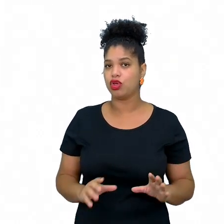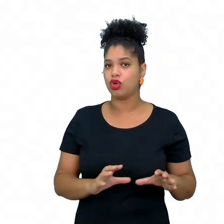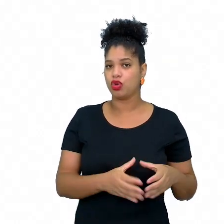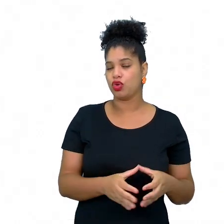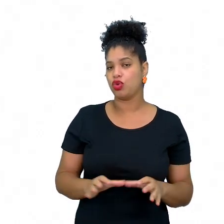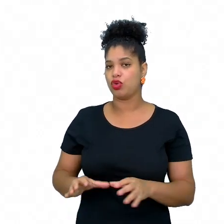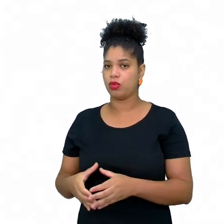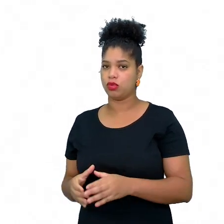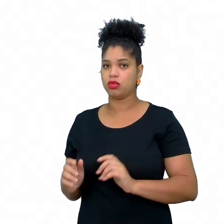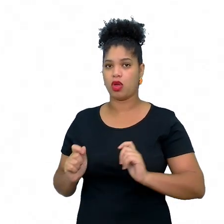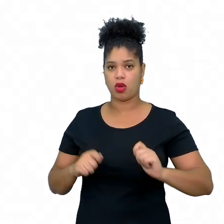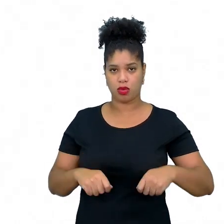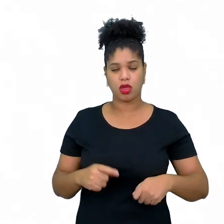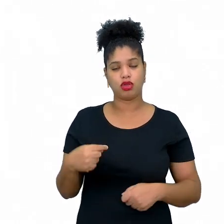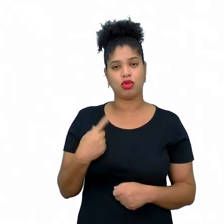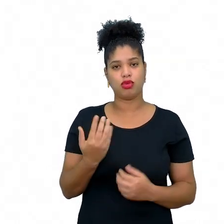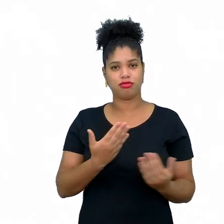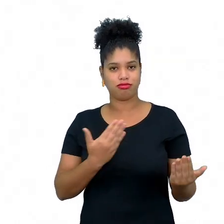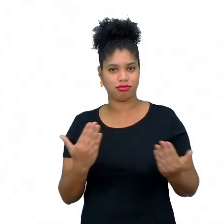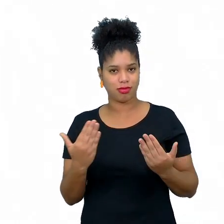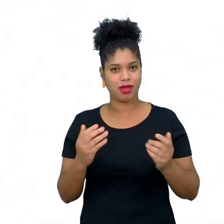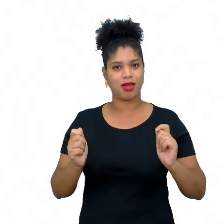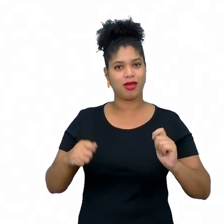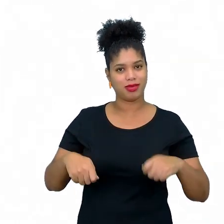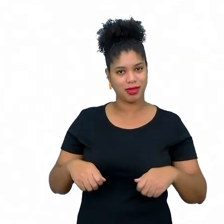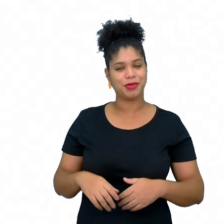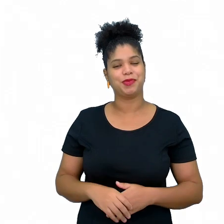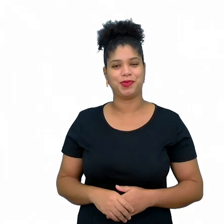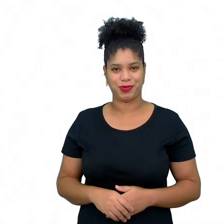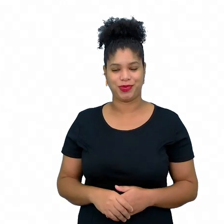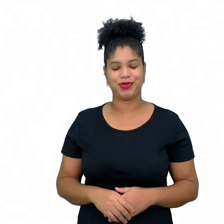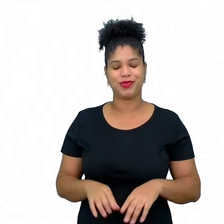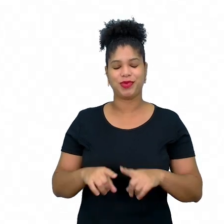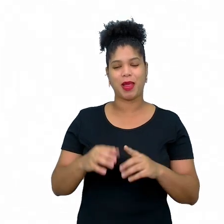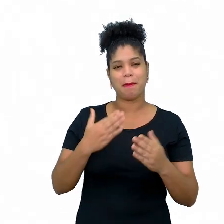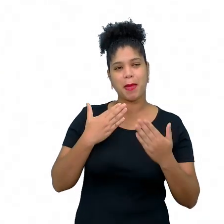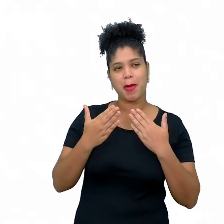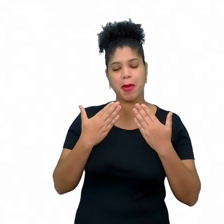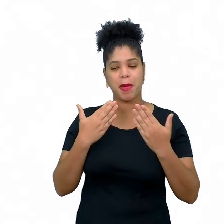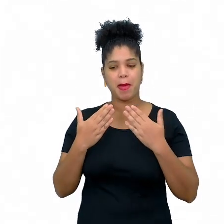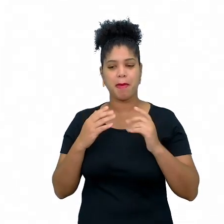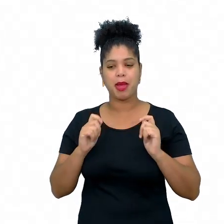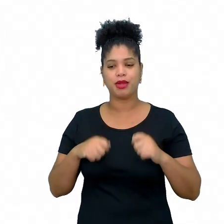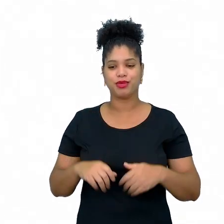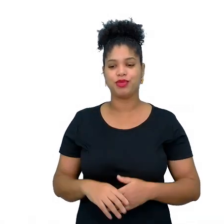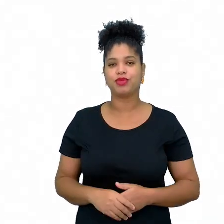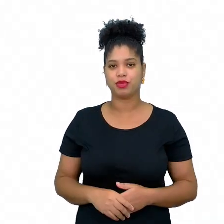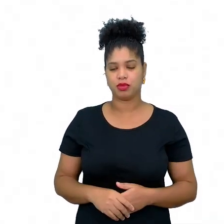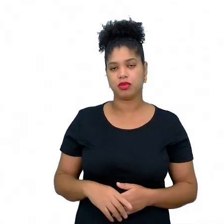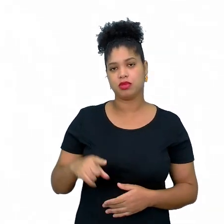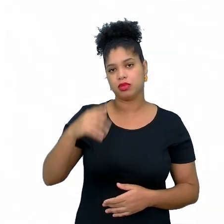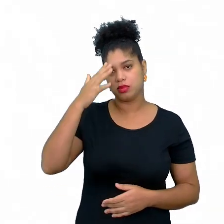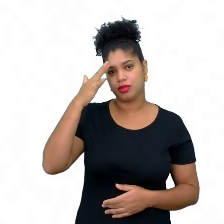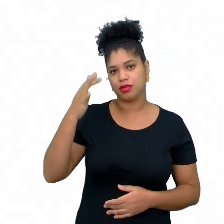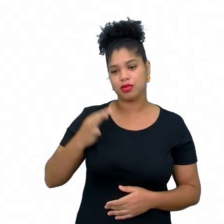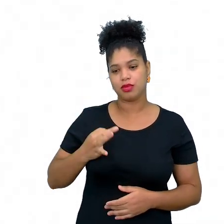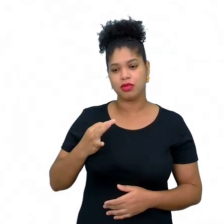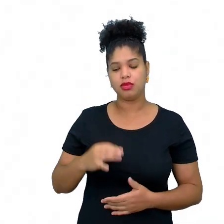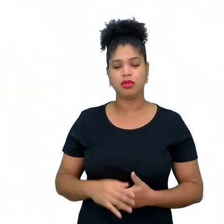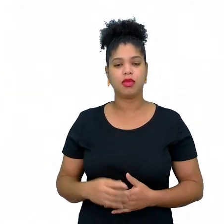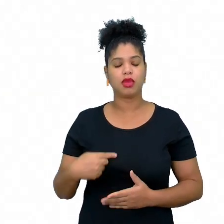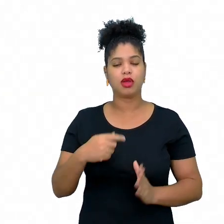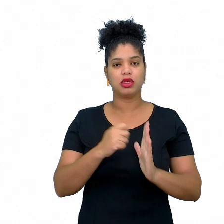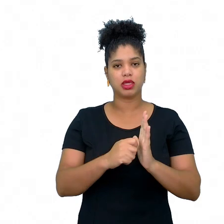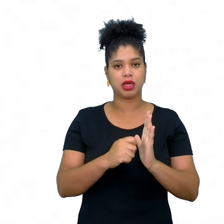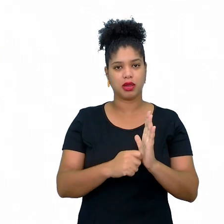conjuntos para que eu possa comparar e discutir sobre ele, né? Que é a compreensão. Escrever um